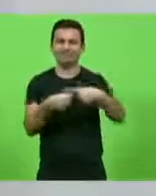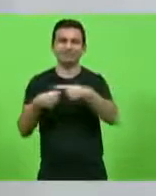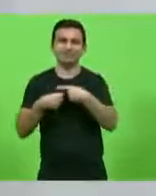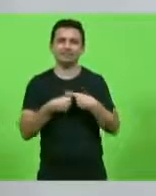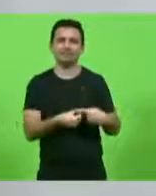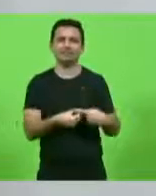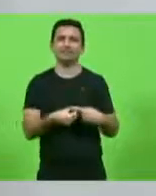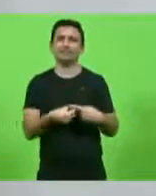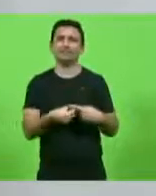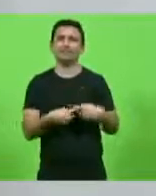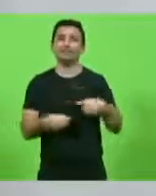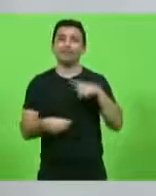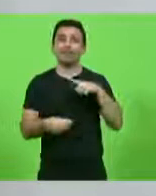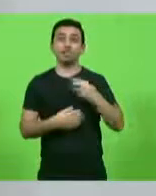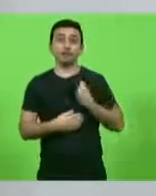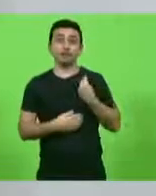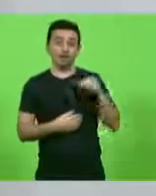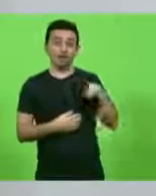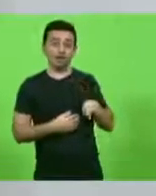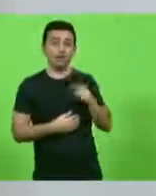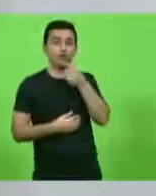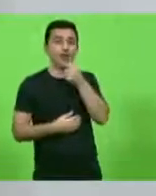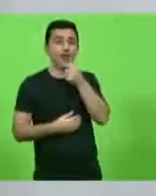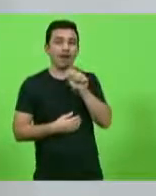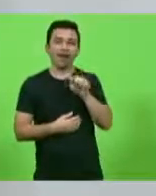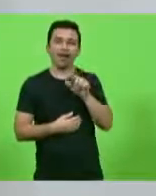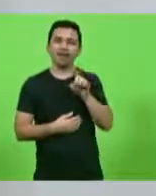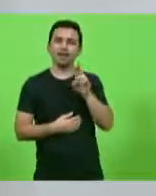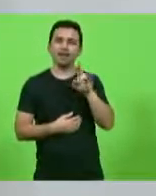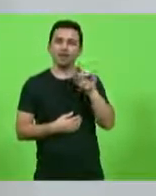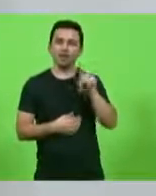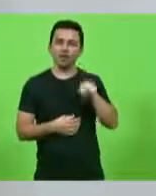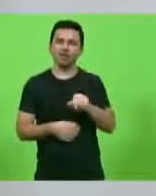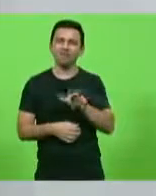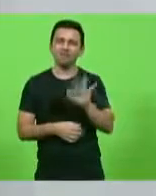municípios, e aqui estava presente o Adriano, que é da Federação